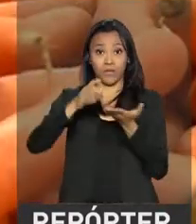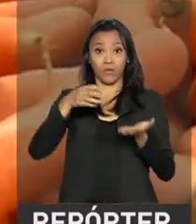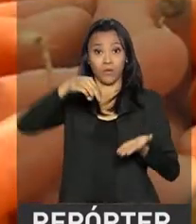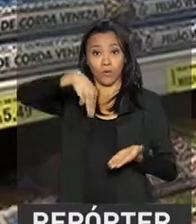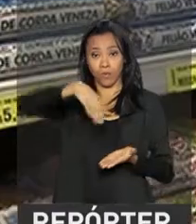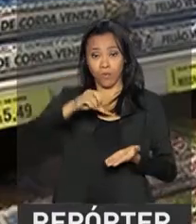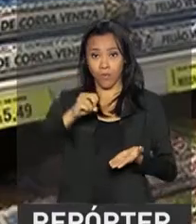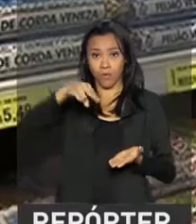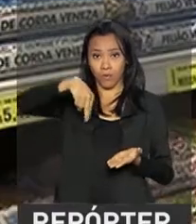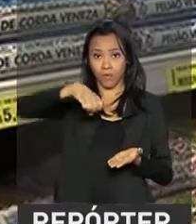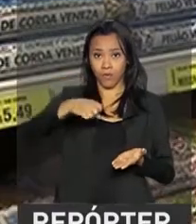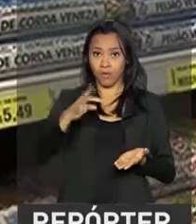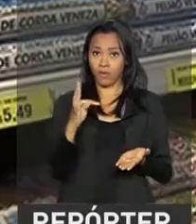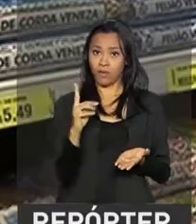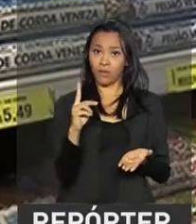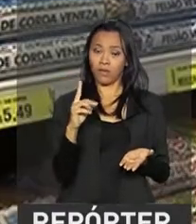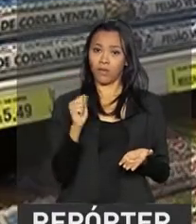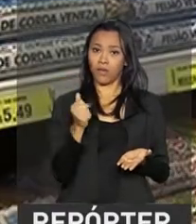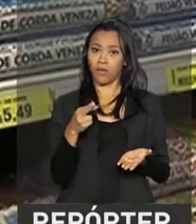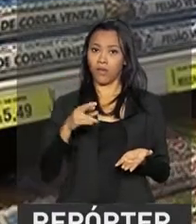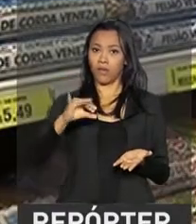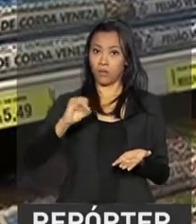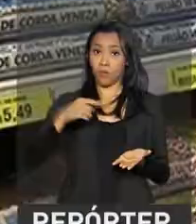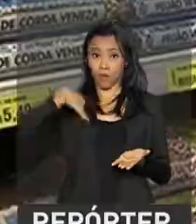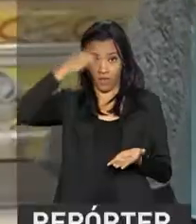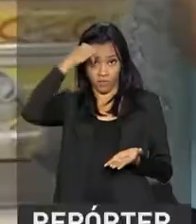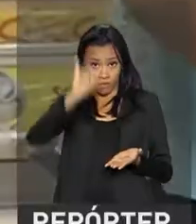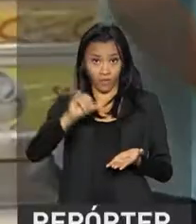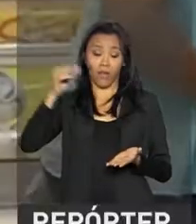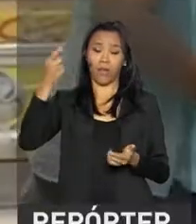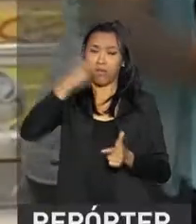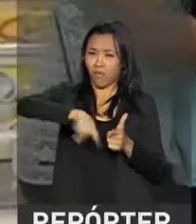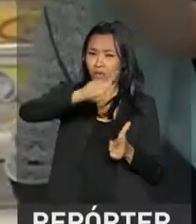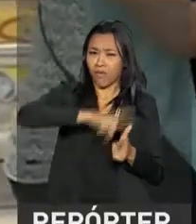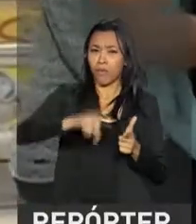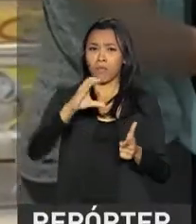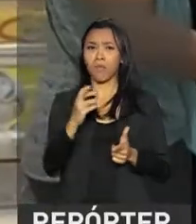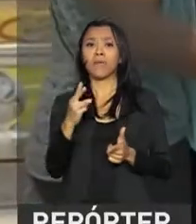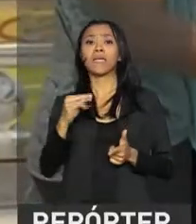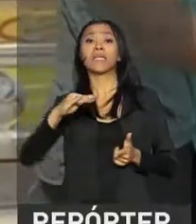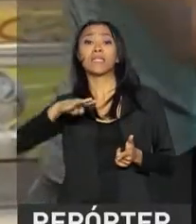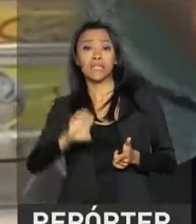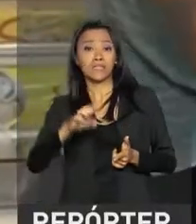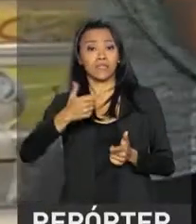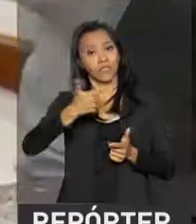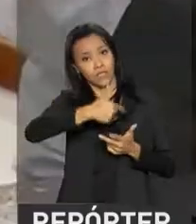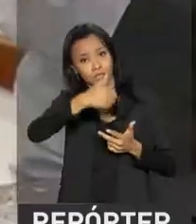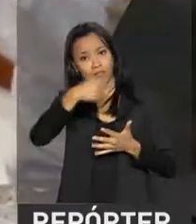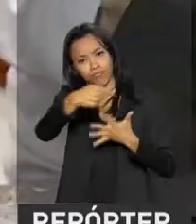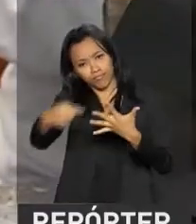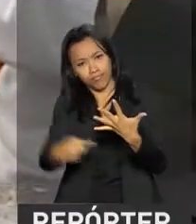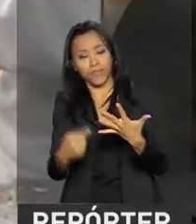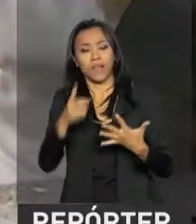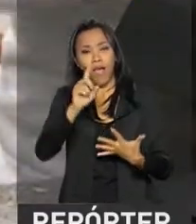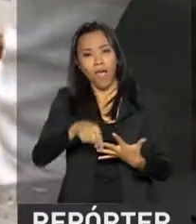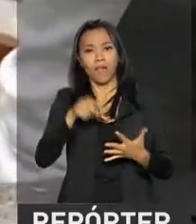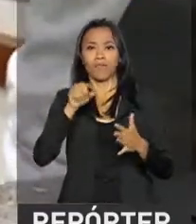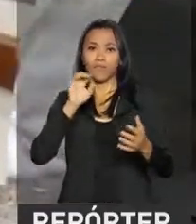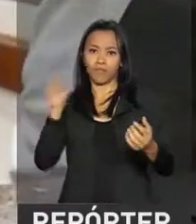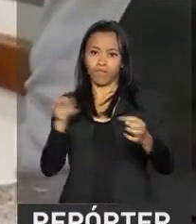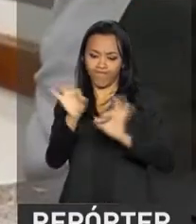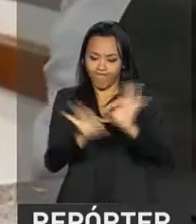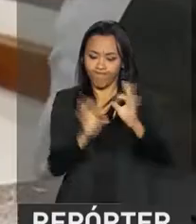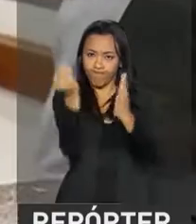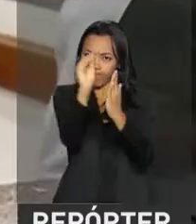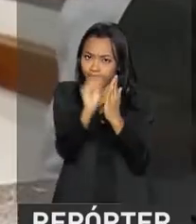crises ou choque de preço é a primeira vez que isso ocorre desde a criação desse sistema de metas no ano